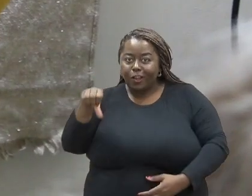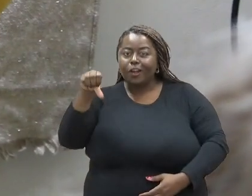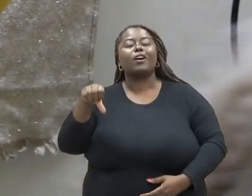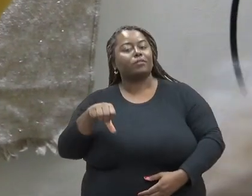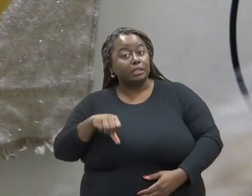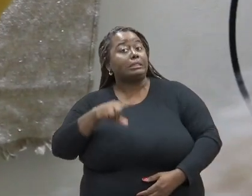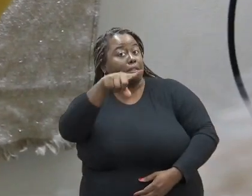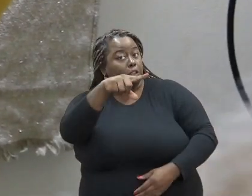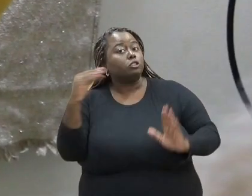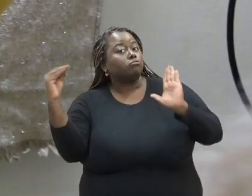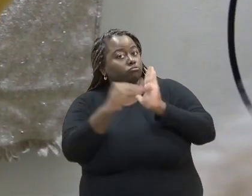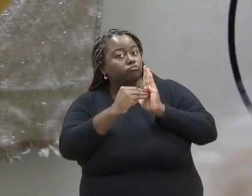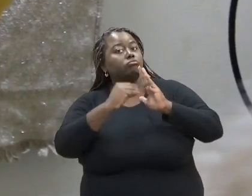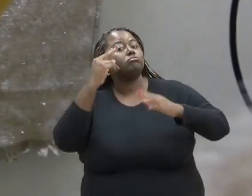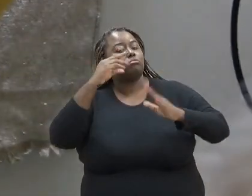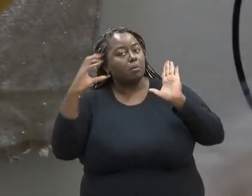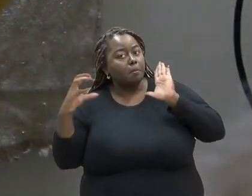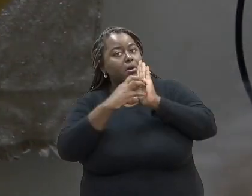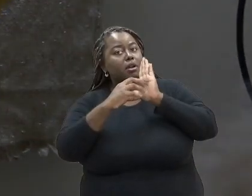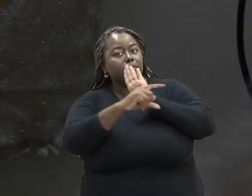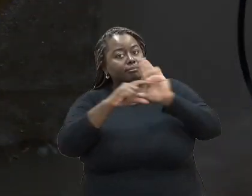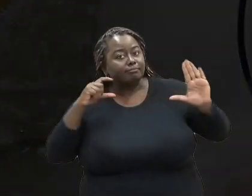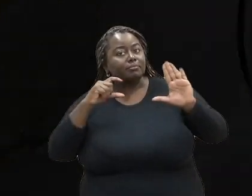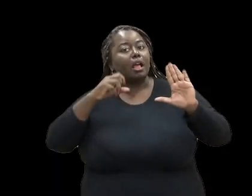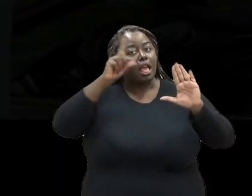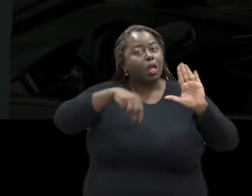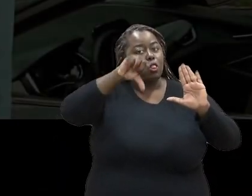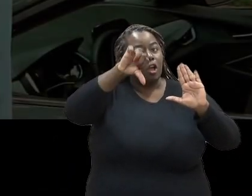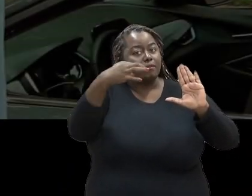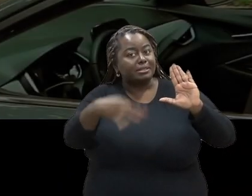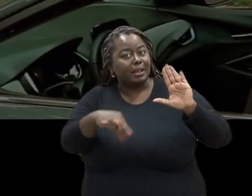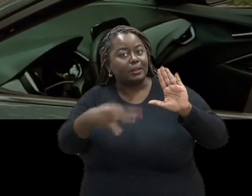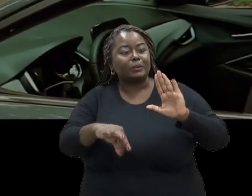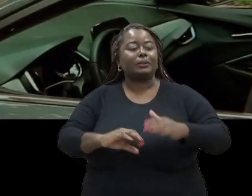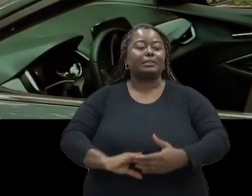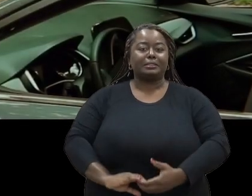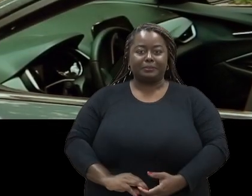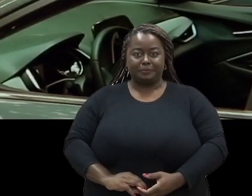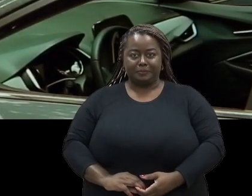põe a observação no boletim que em vez de 8 é o 9.